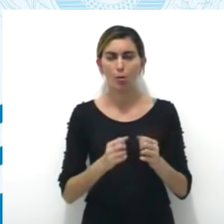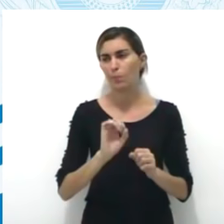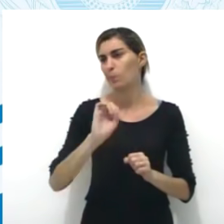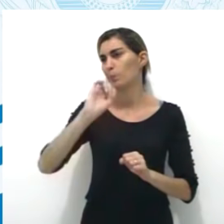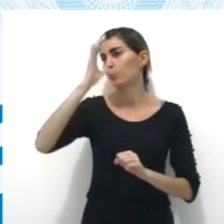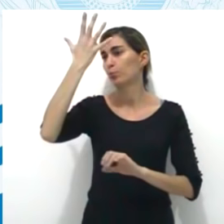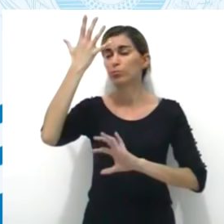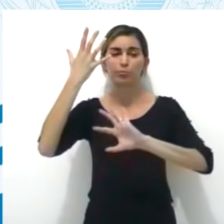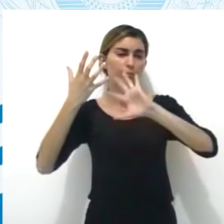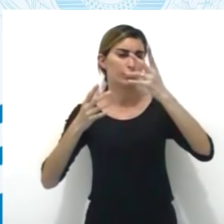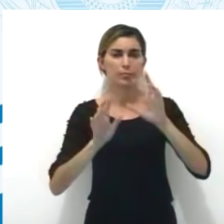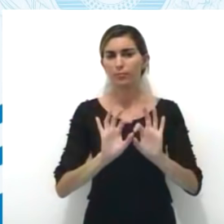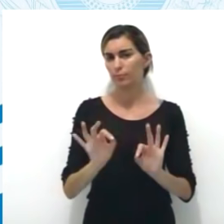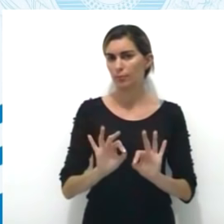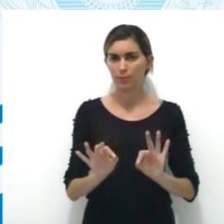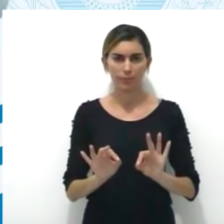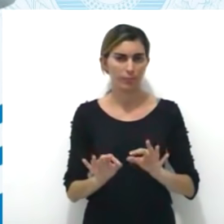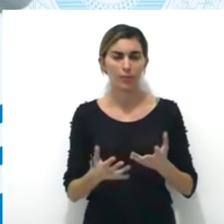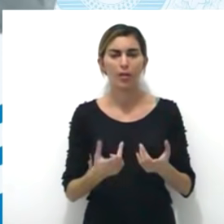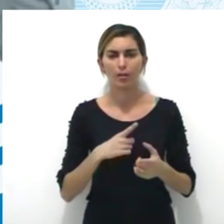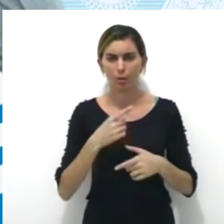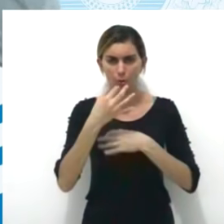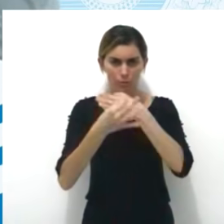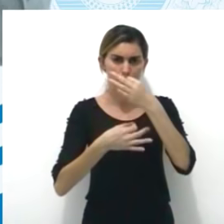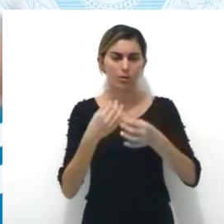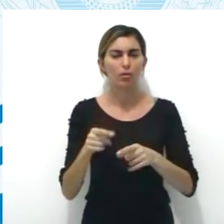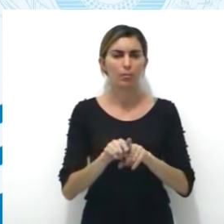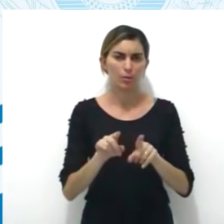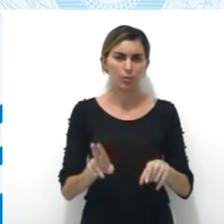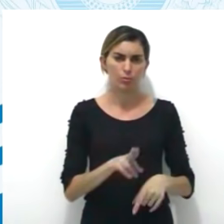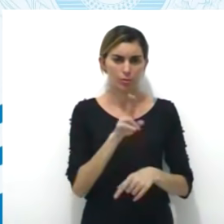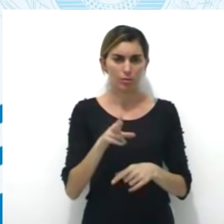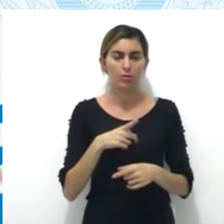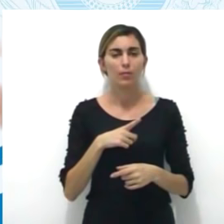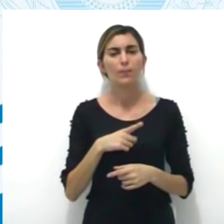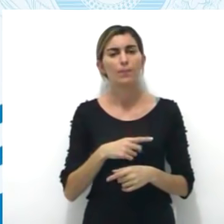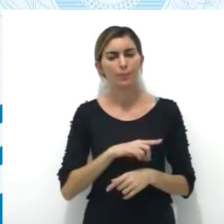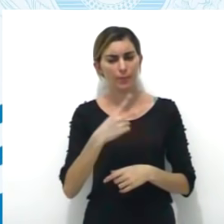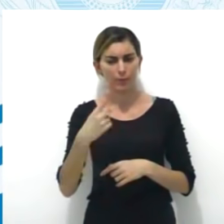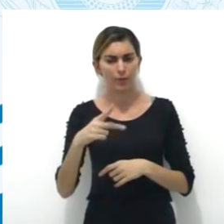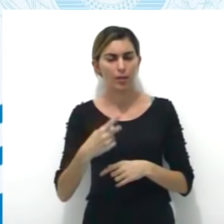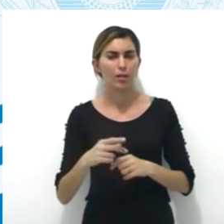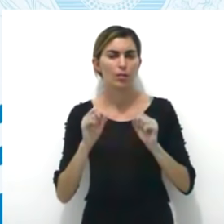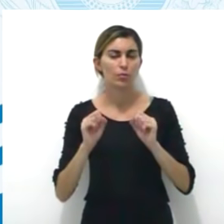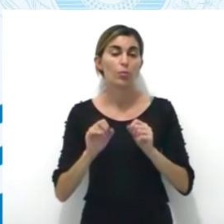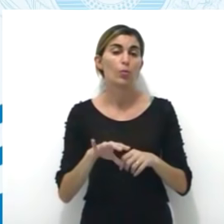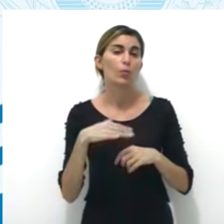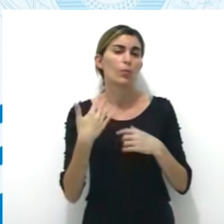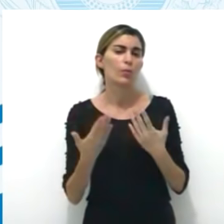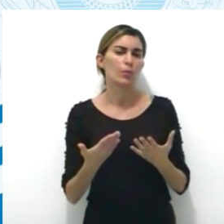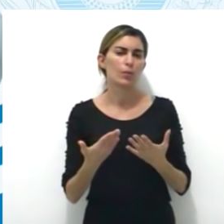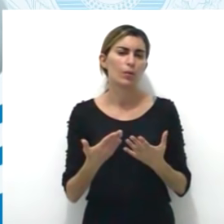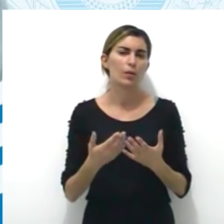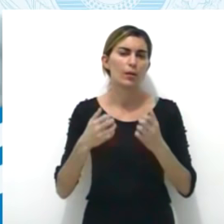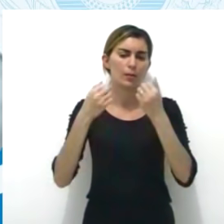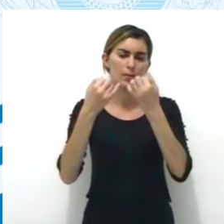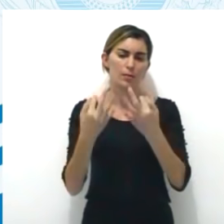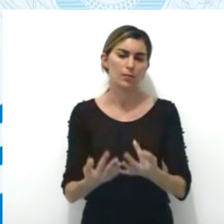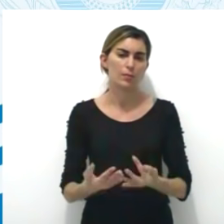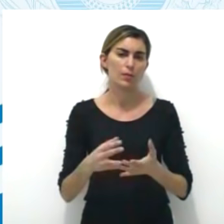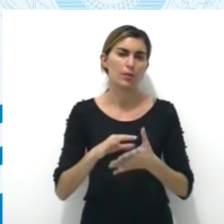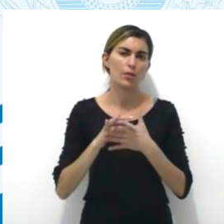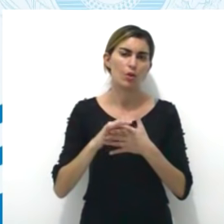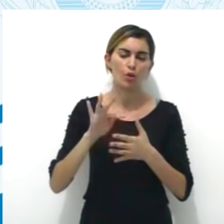fruto do acaso, existem outros argumentos que são utilizados, né? Um deles, qual seria?